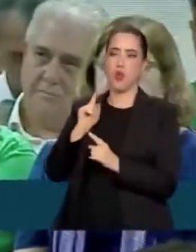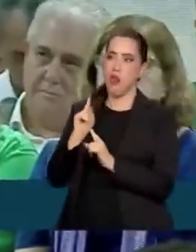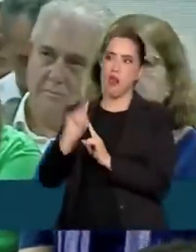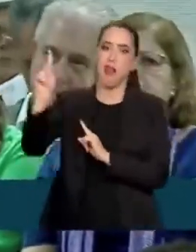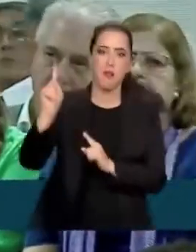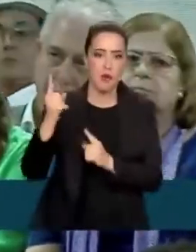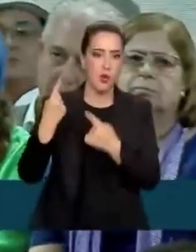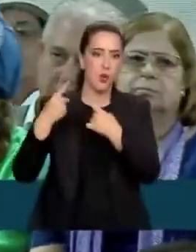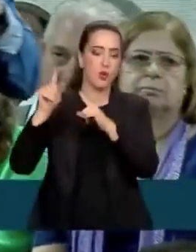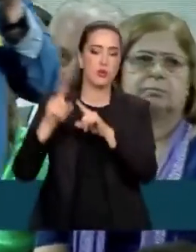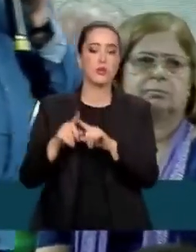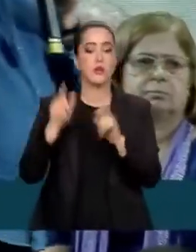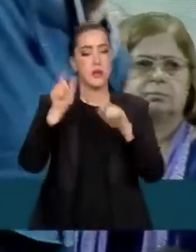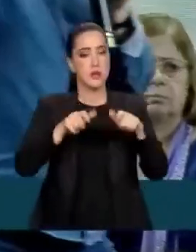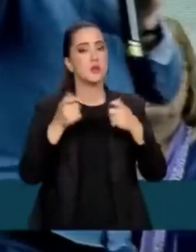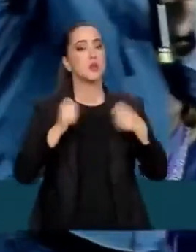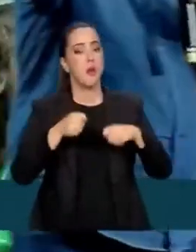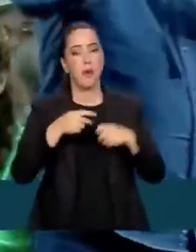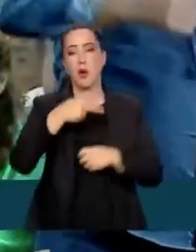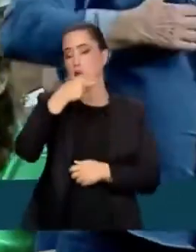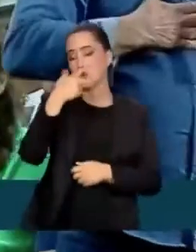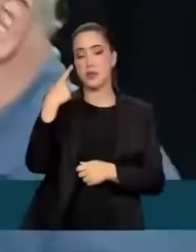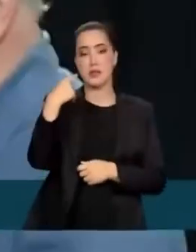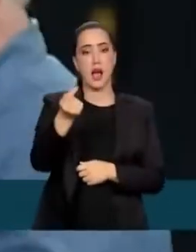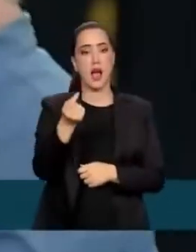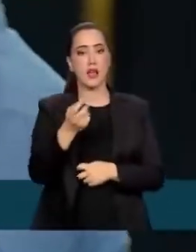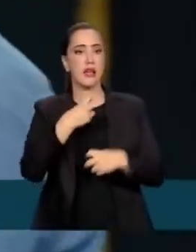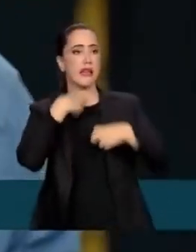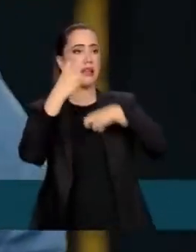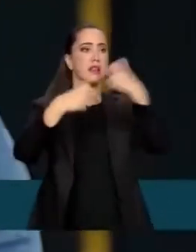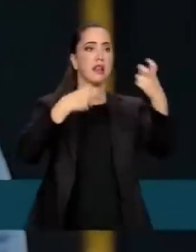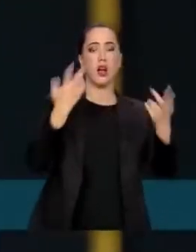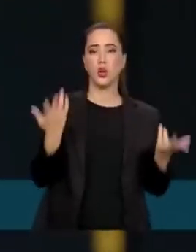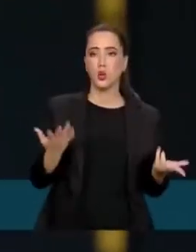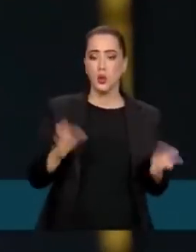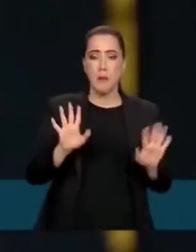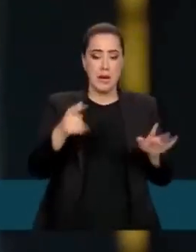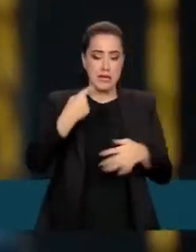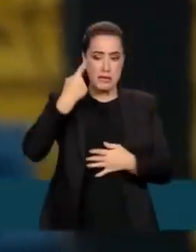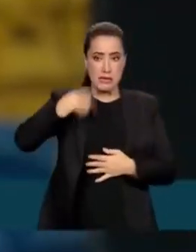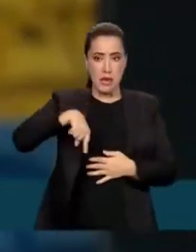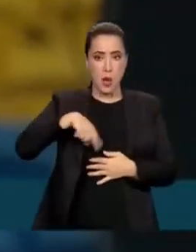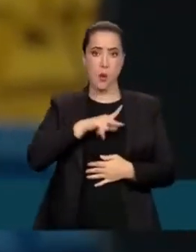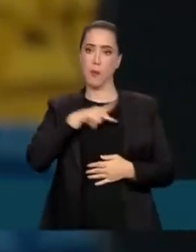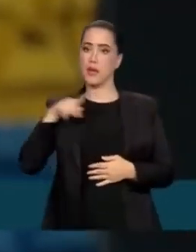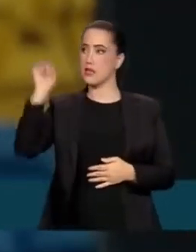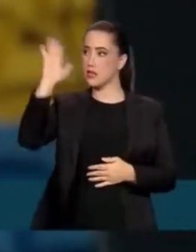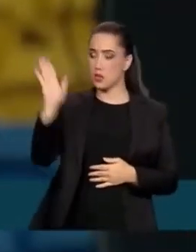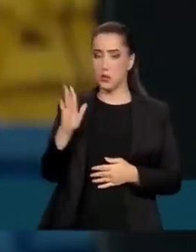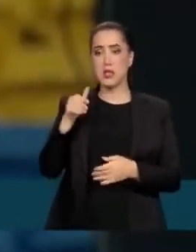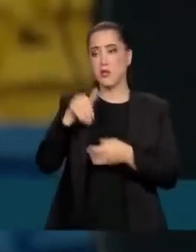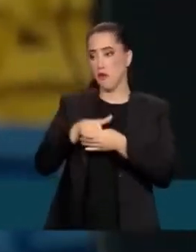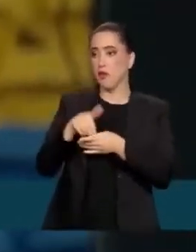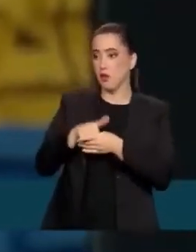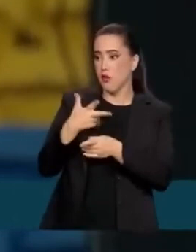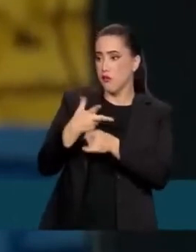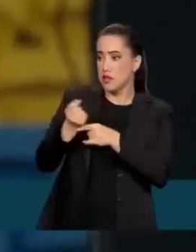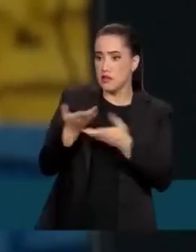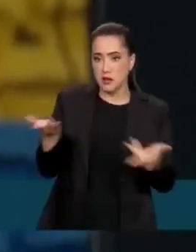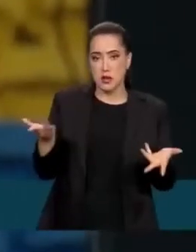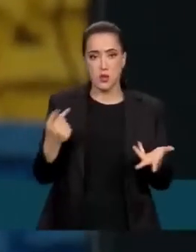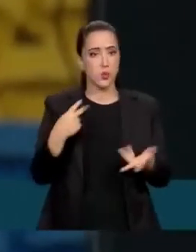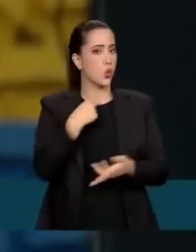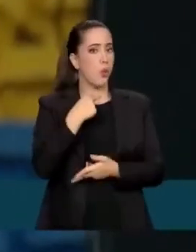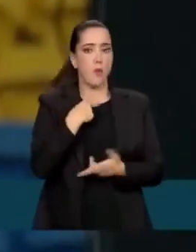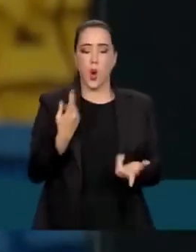vocês pode sair na rua gritando atropelar. Mas eu, presidente da República, eleito por vocês, não